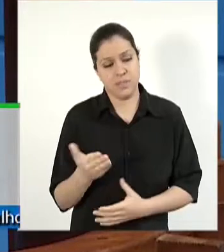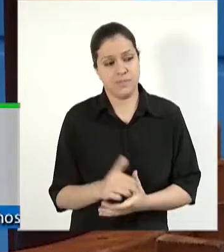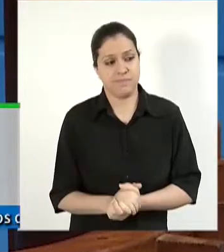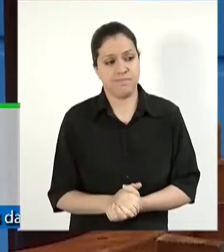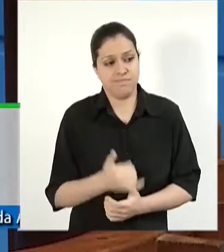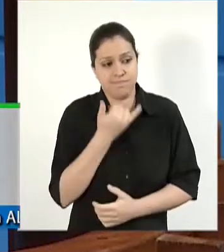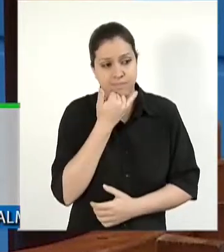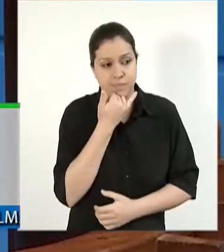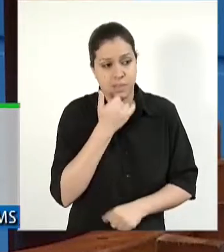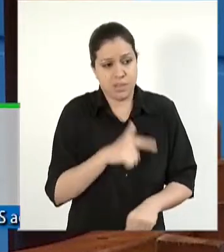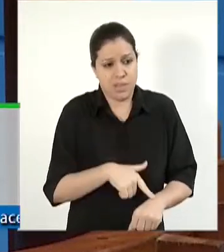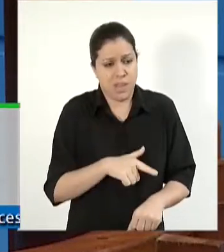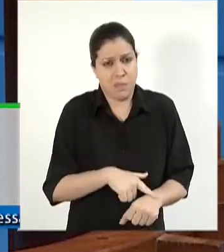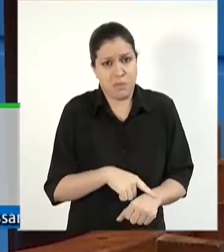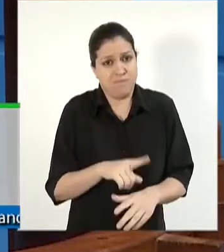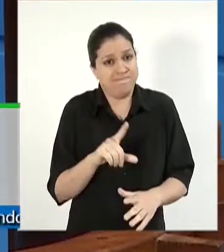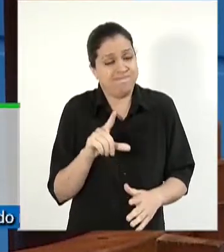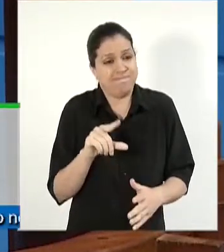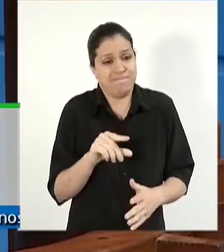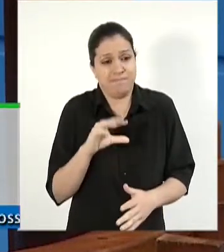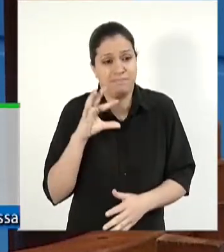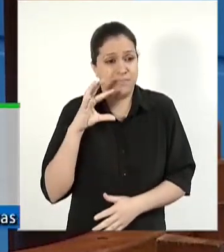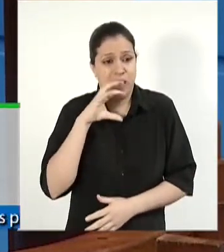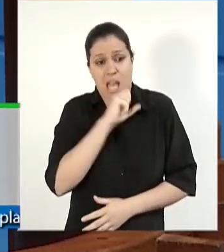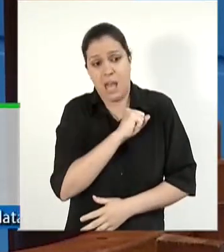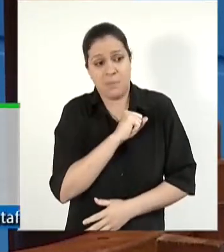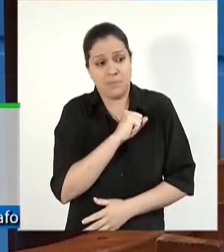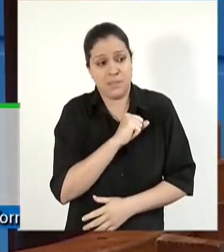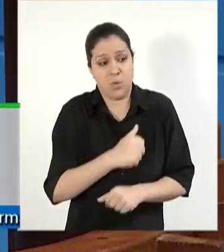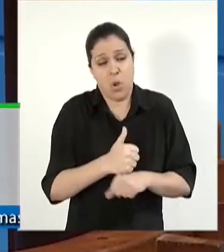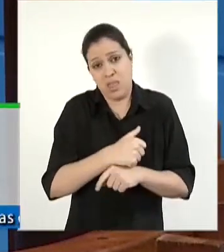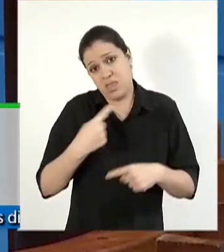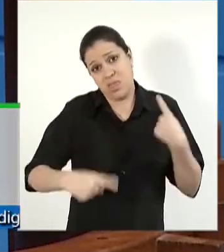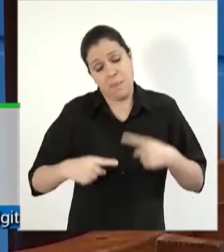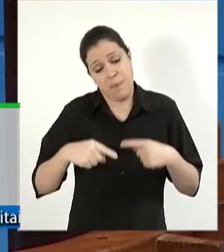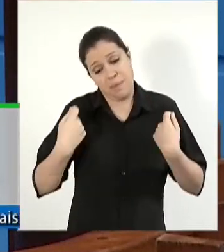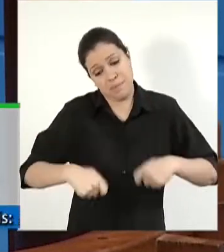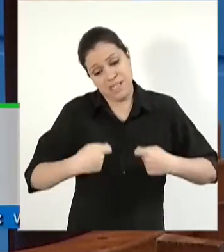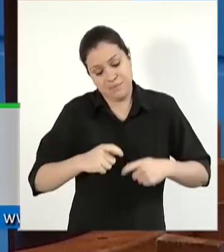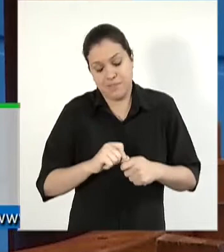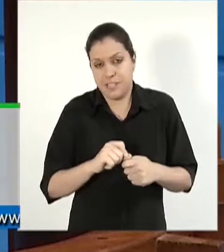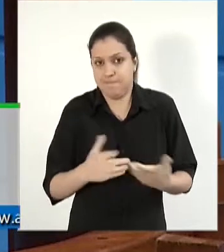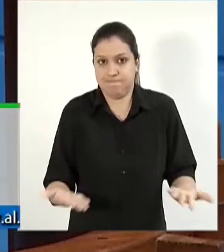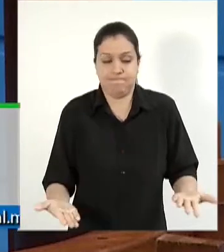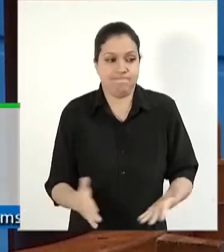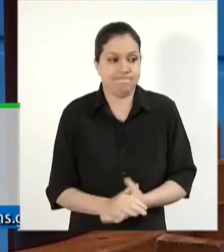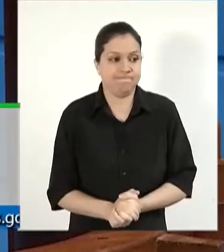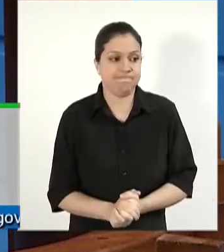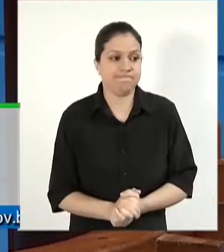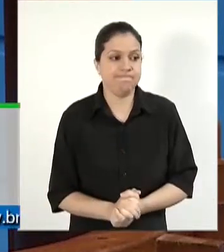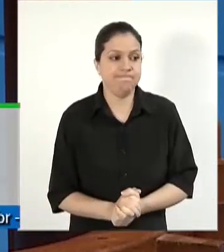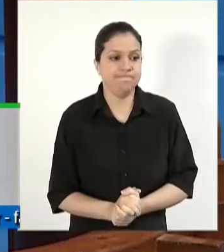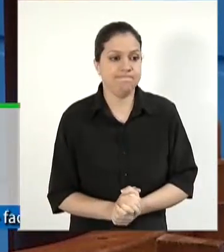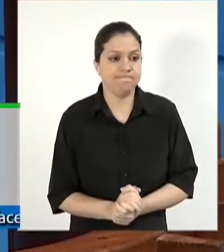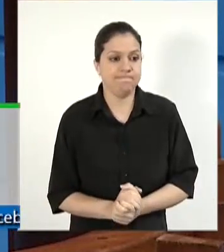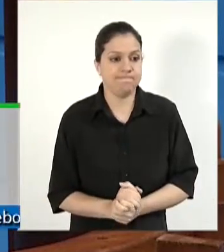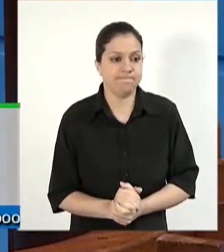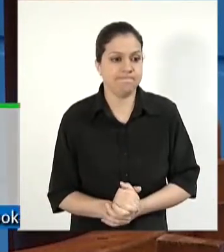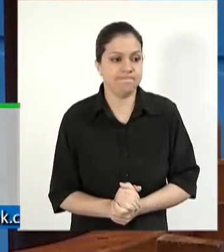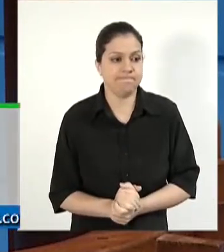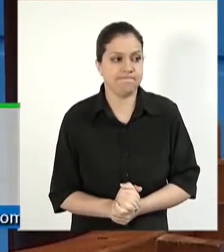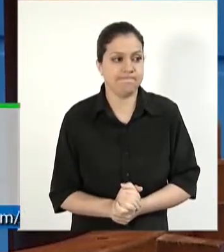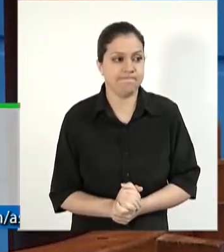o tempo é exíguo para a qualidade do debate que nós precisamos fazer. Porém, eu